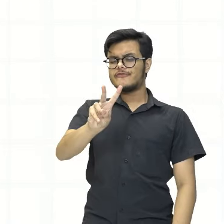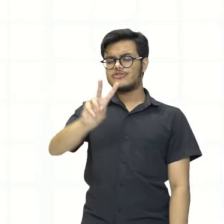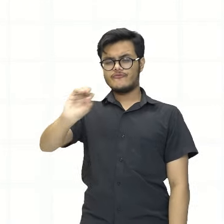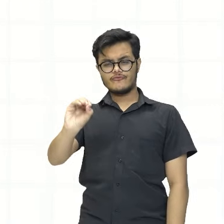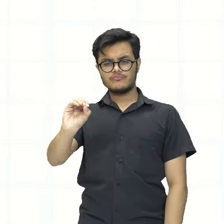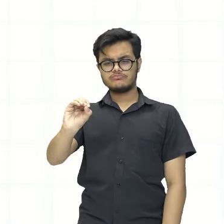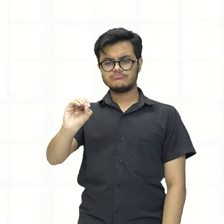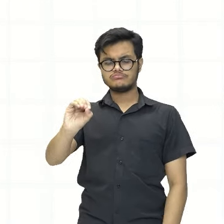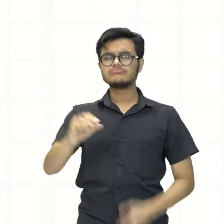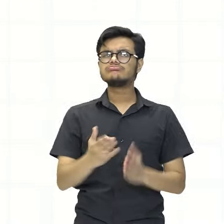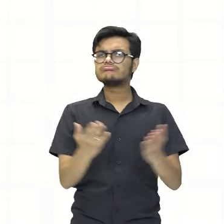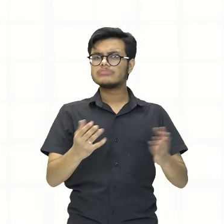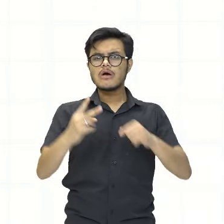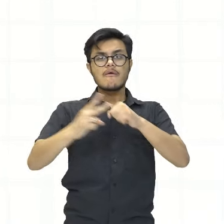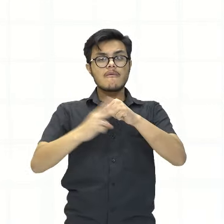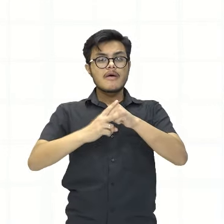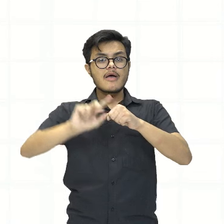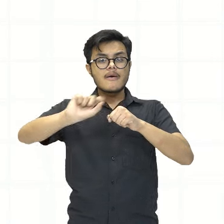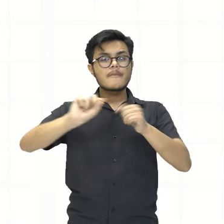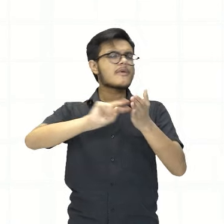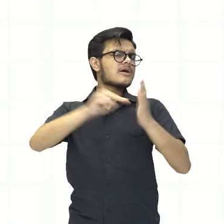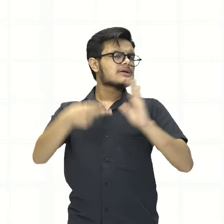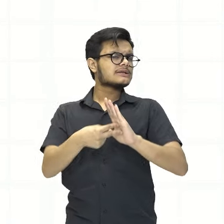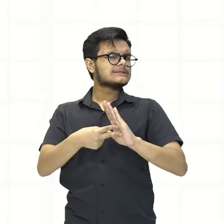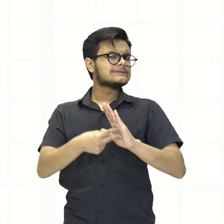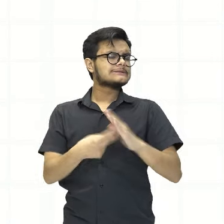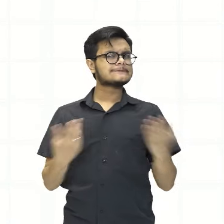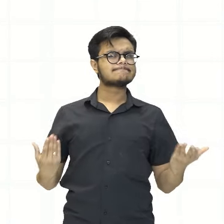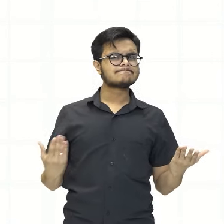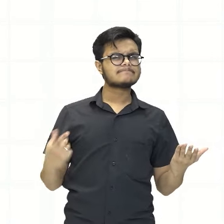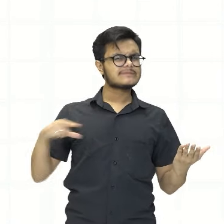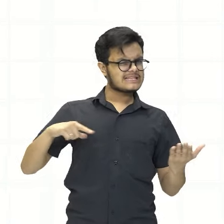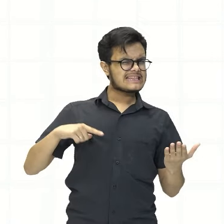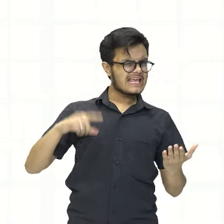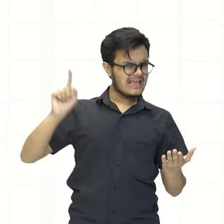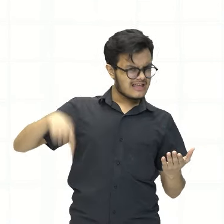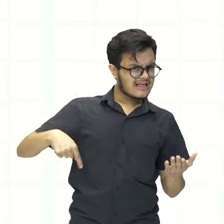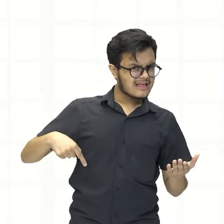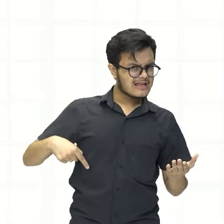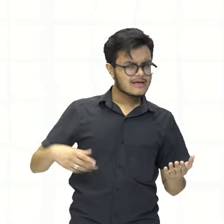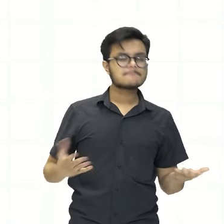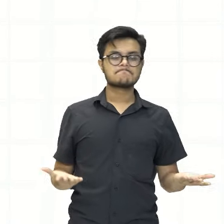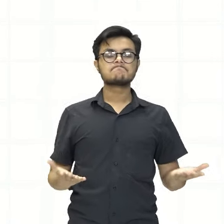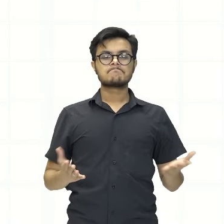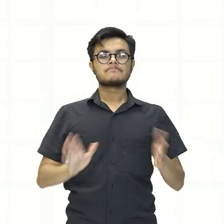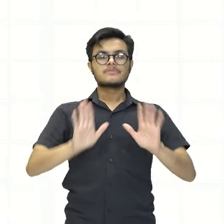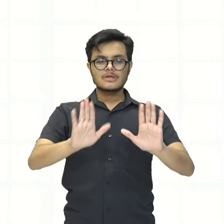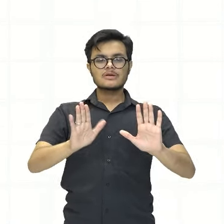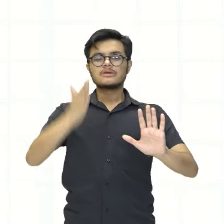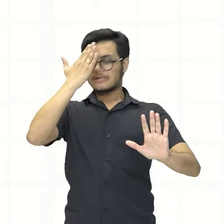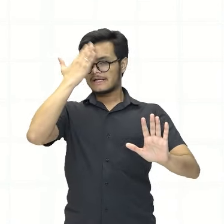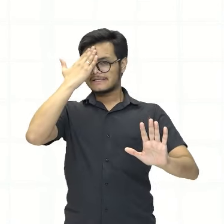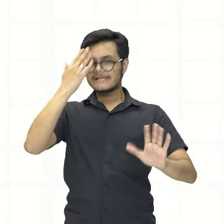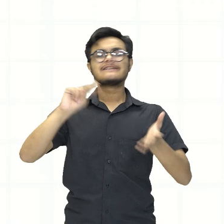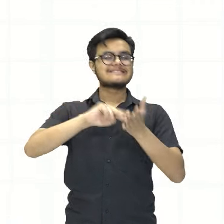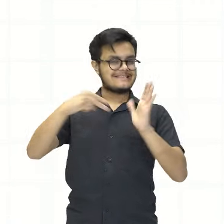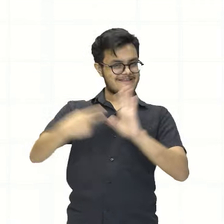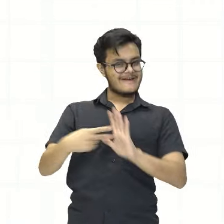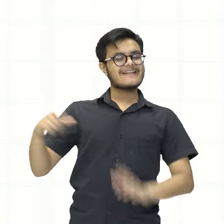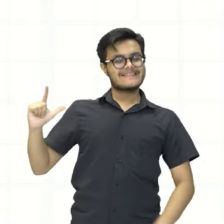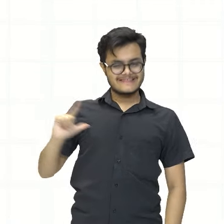então este verbo é significativo ou não significativo bom a gente já conversou aqui ele é um verbo